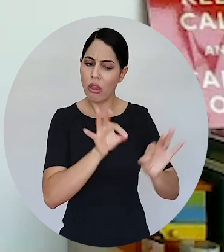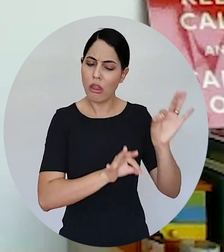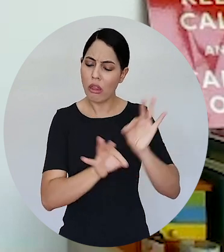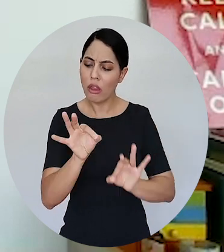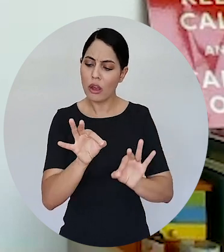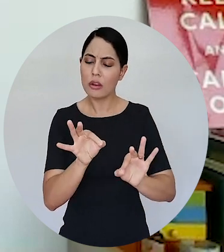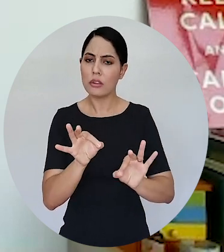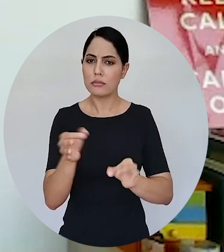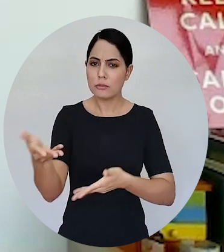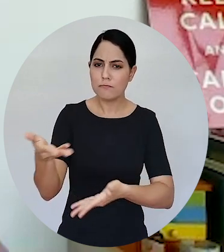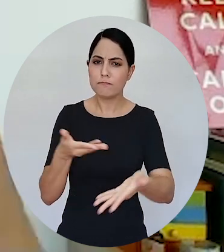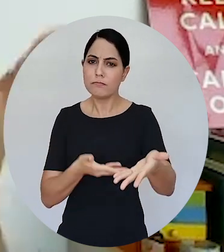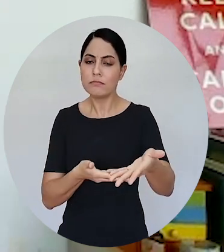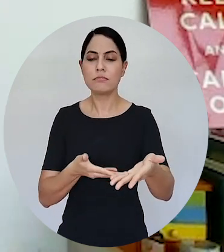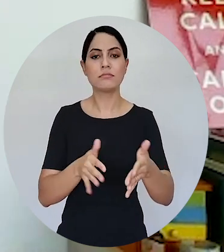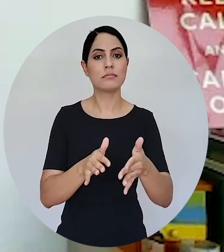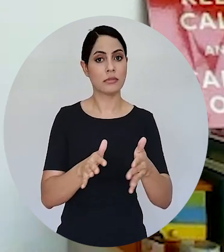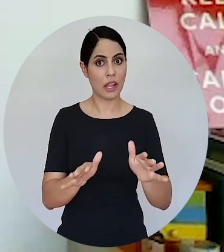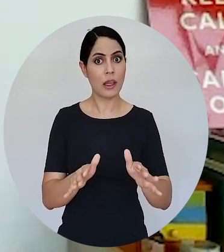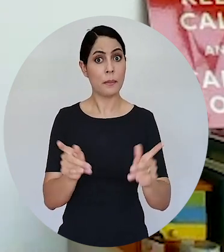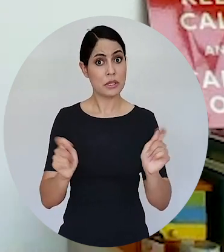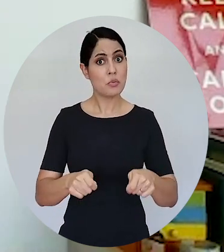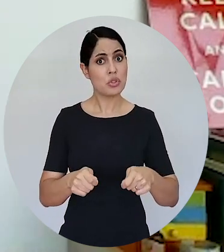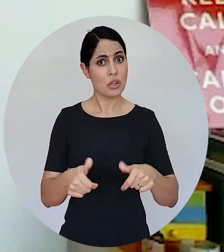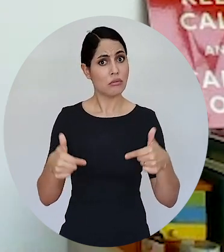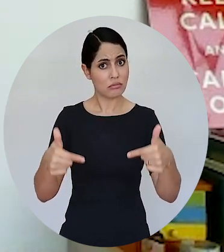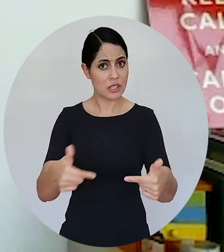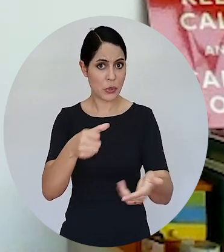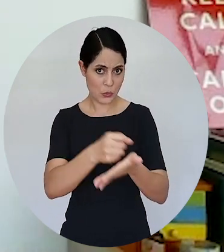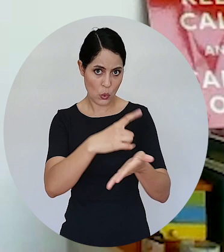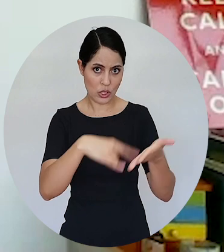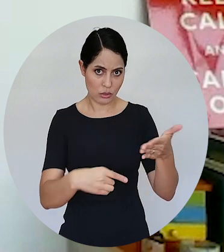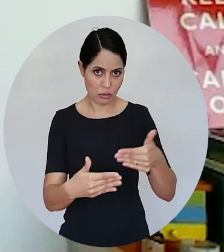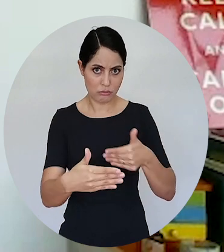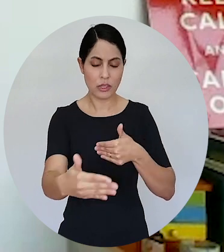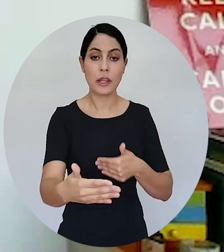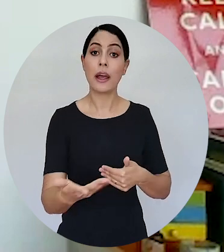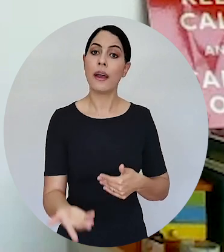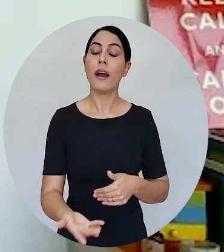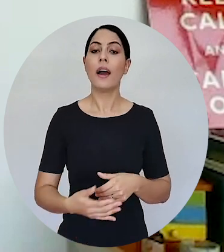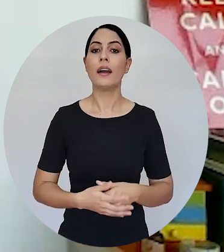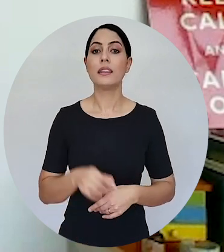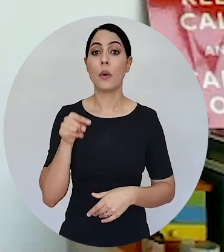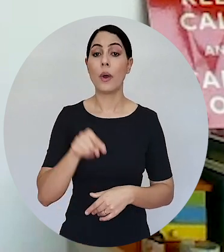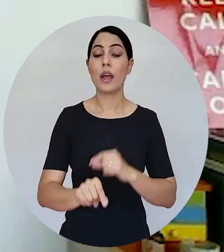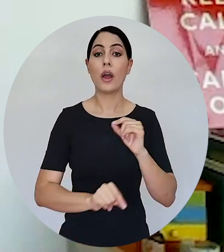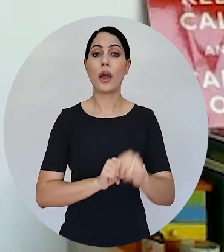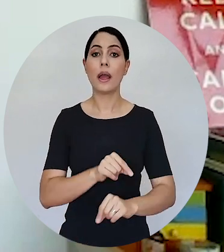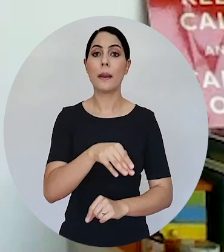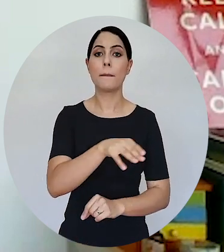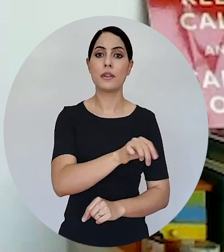ser elaborado entre as partes, para uma transação ser realizada entre as partes. Então, essa